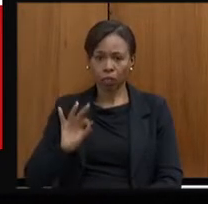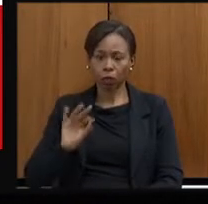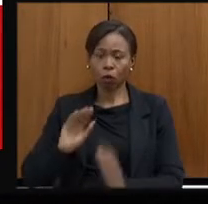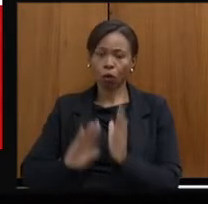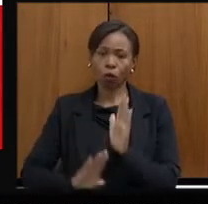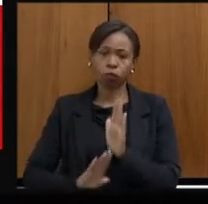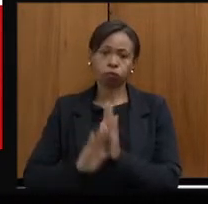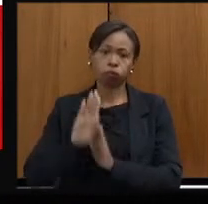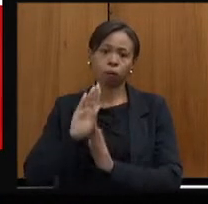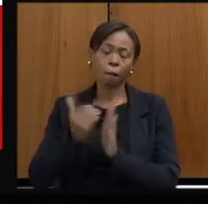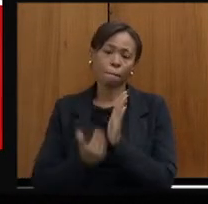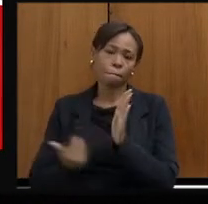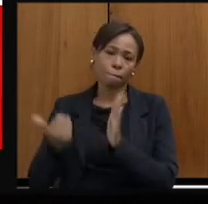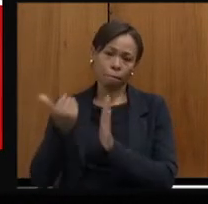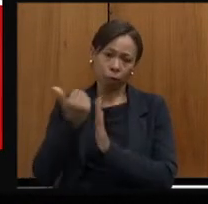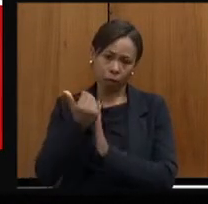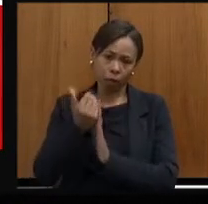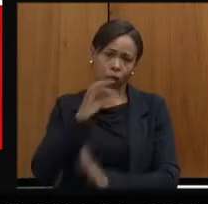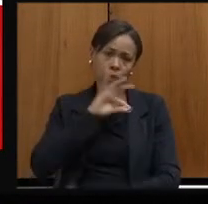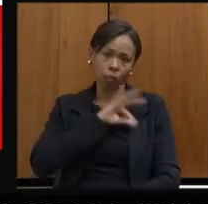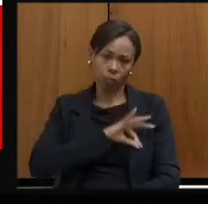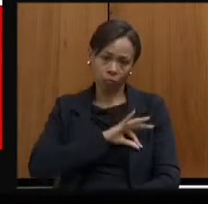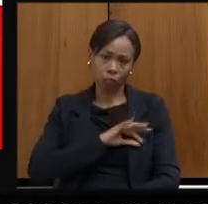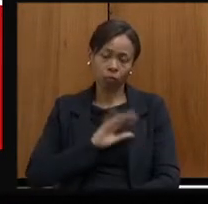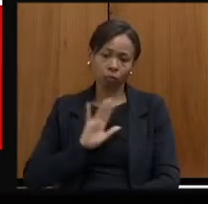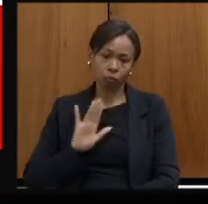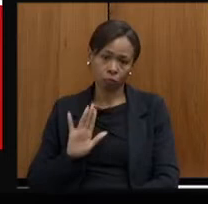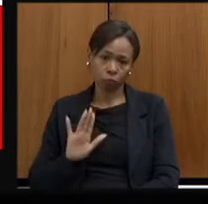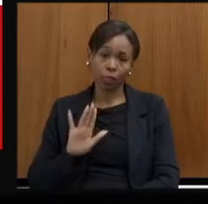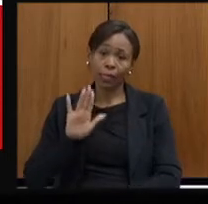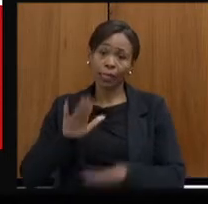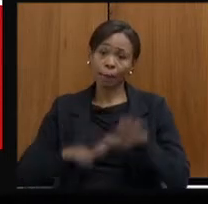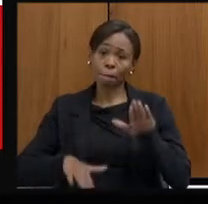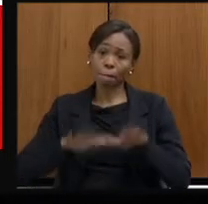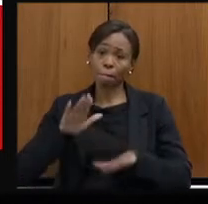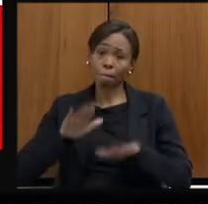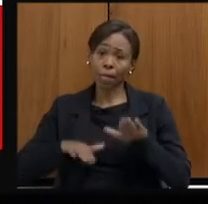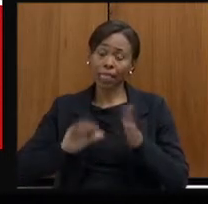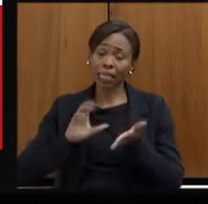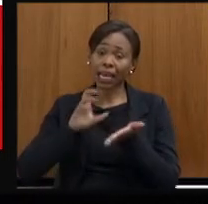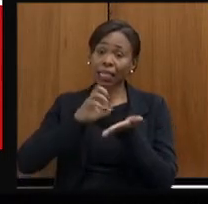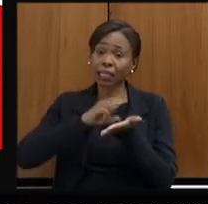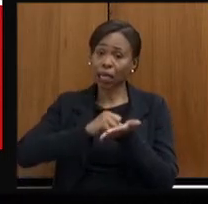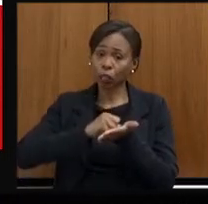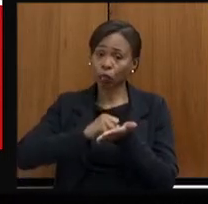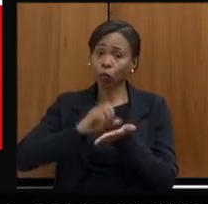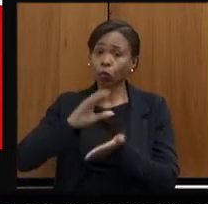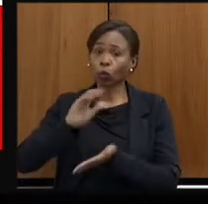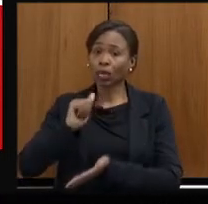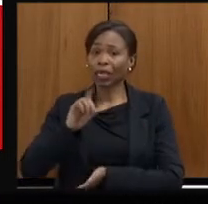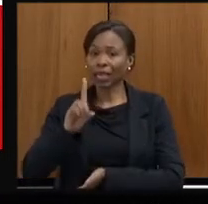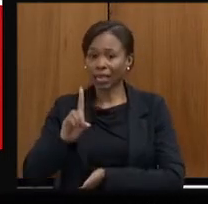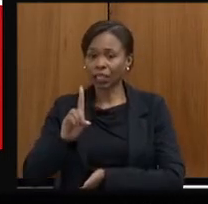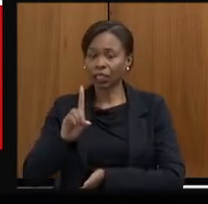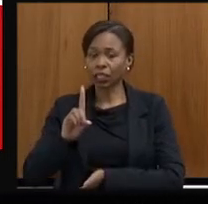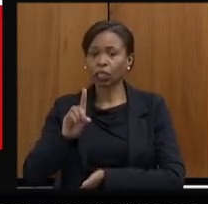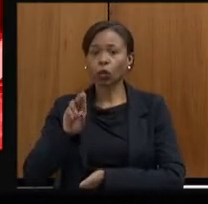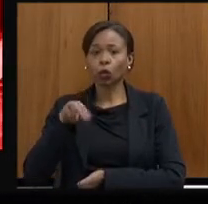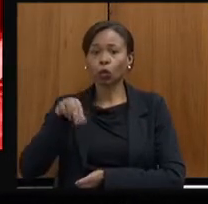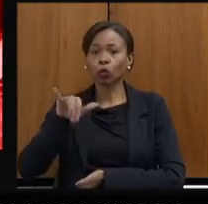mensal. Então, isso vai depender muito das famílias cadastradas no CadÚnico em cada município. Por